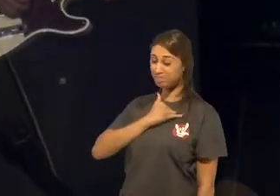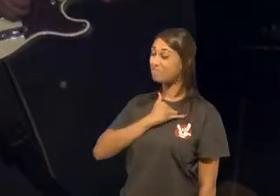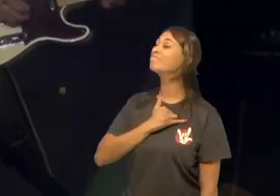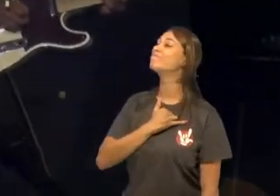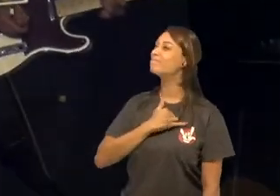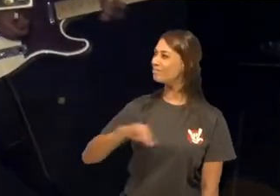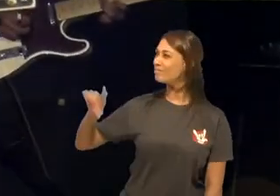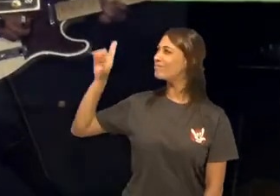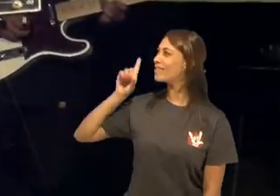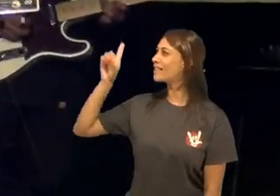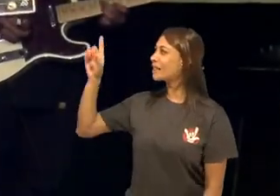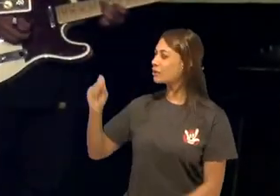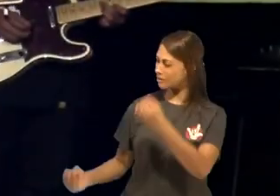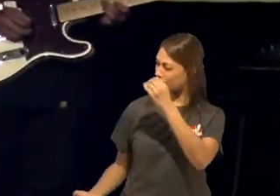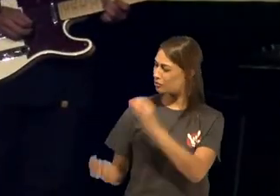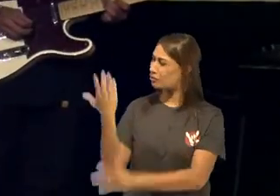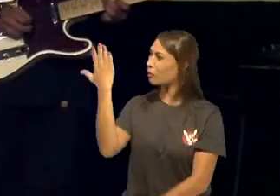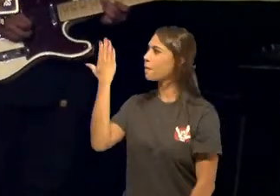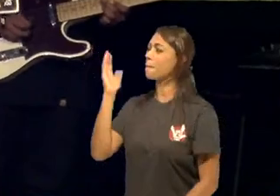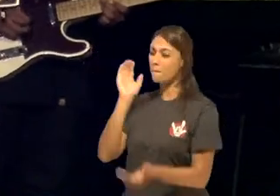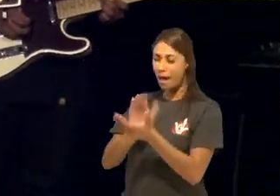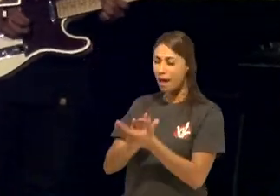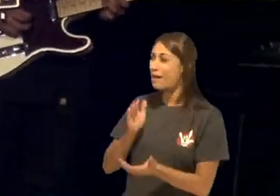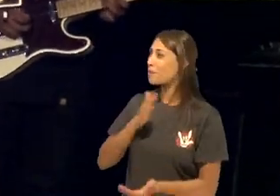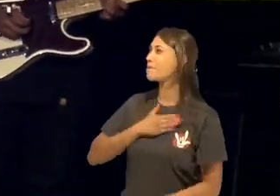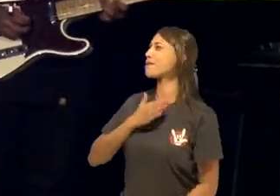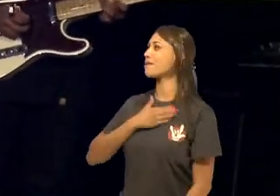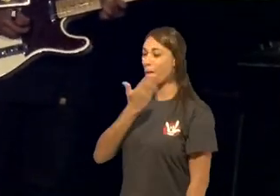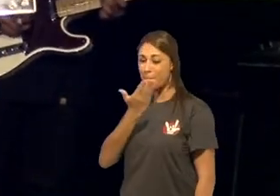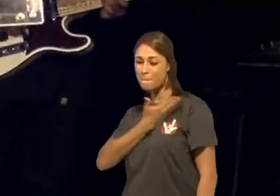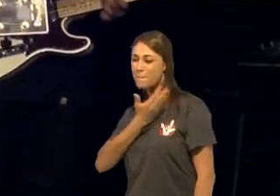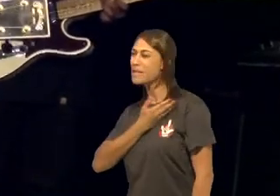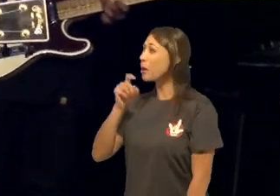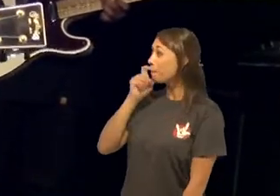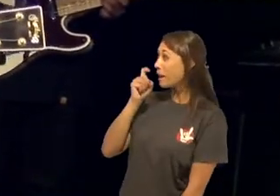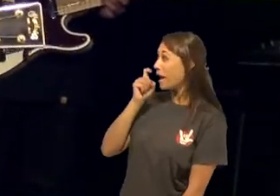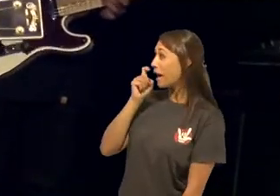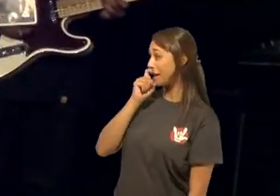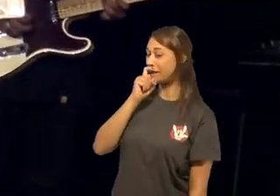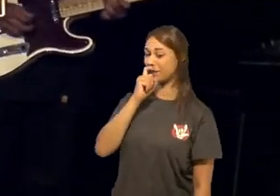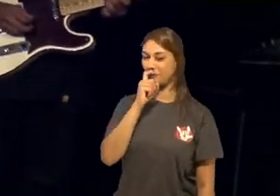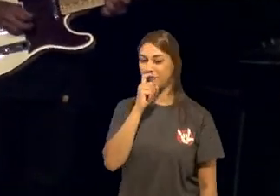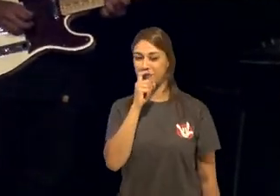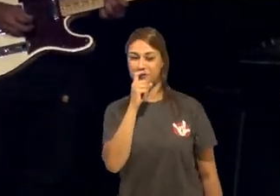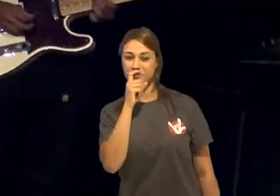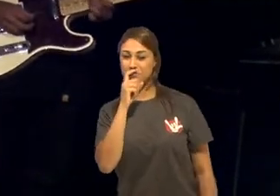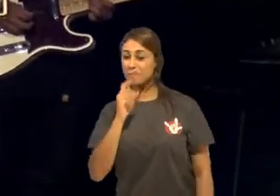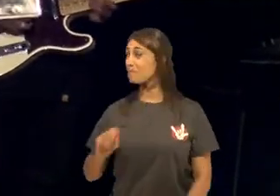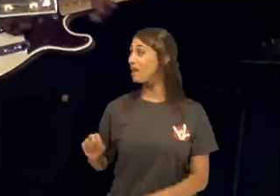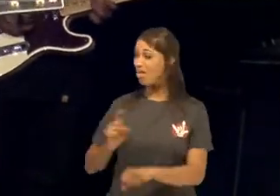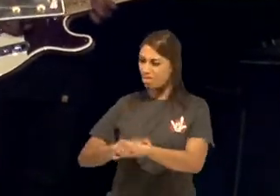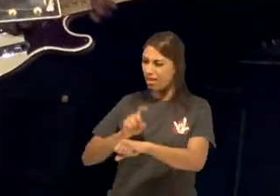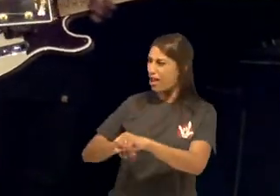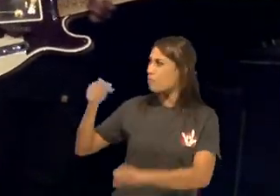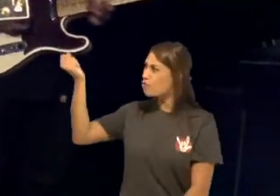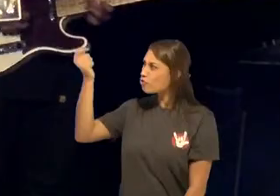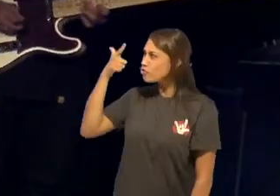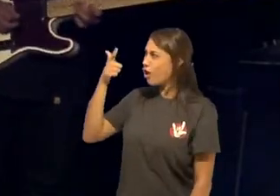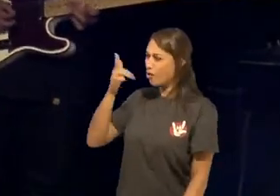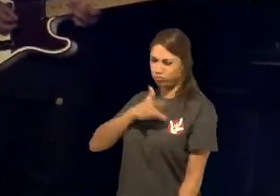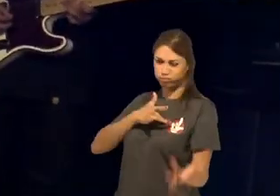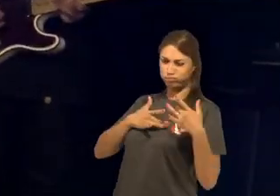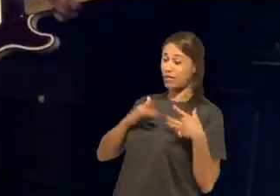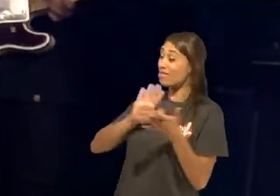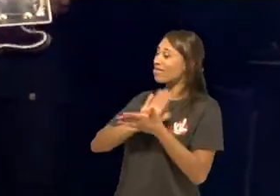Criador é meu marido, meu pai, meu grande amigo. Para o sol, pois nem o tempo todo o seu amor. Ele é o